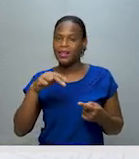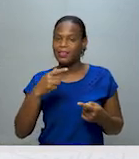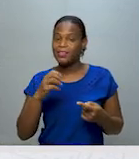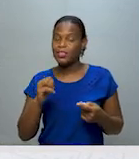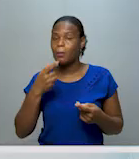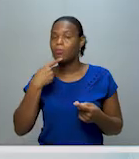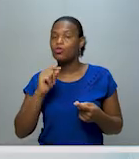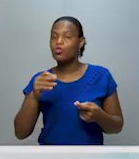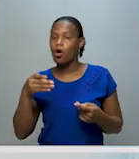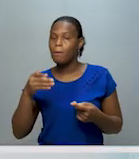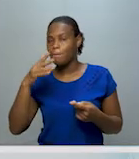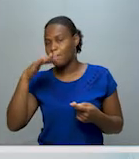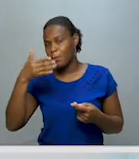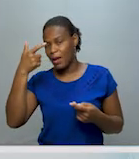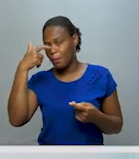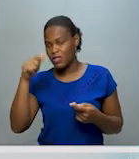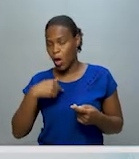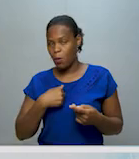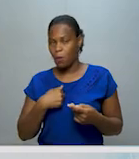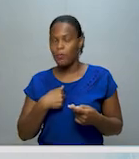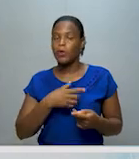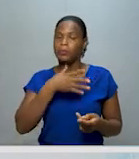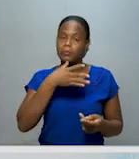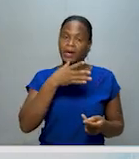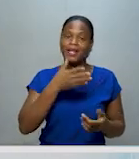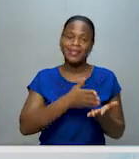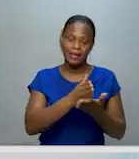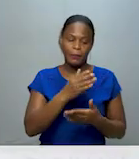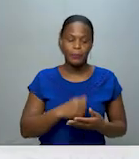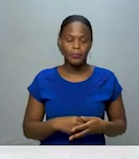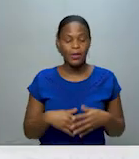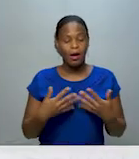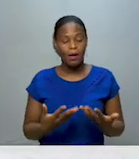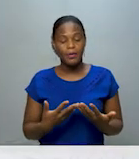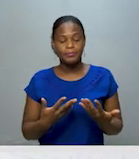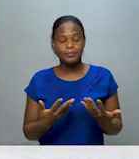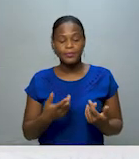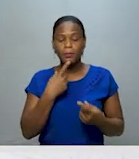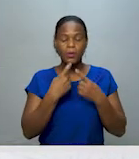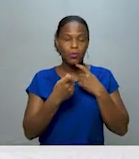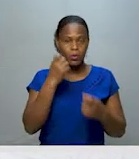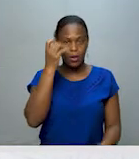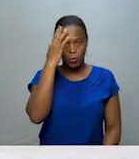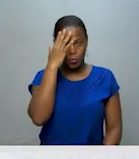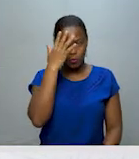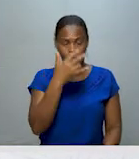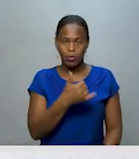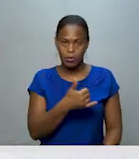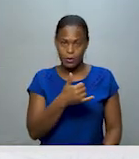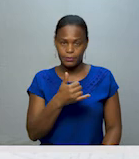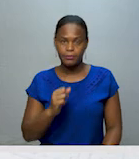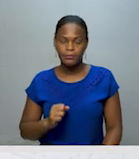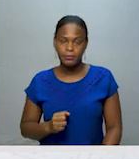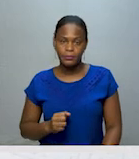na primeira pessoa. Portanto, o discurso é claramente direto. Em relação à pergunta